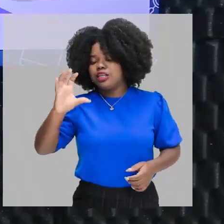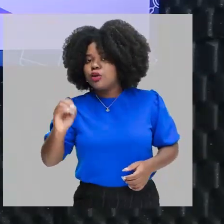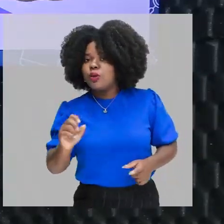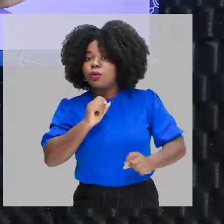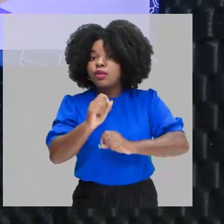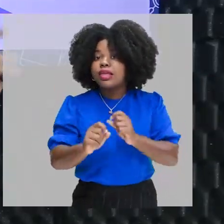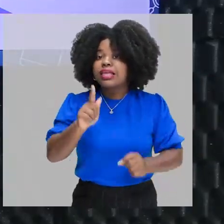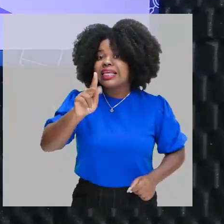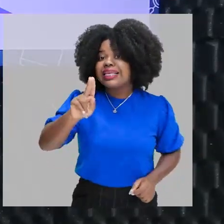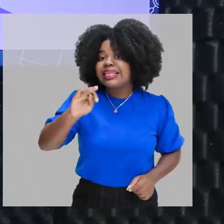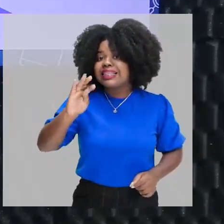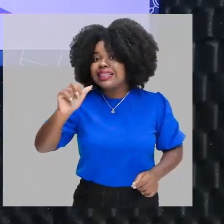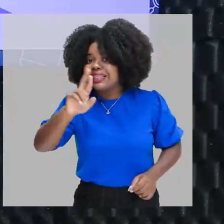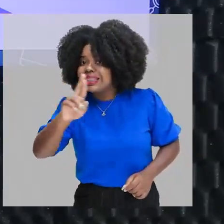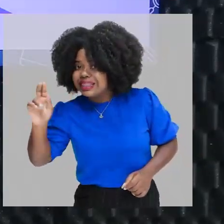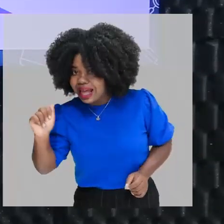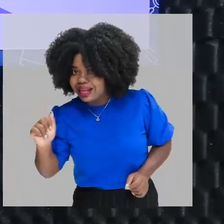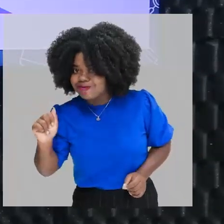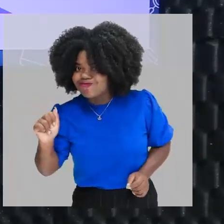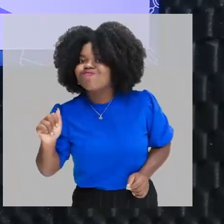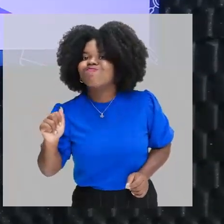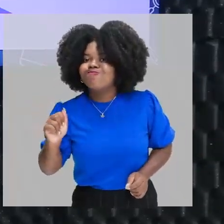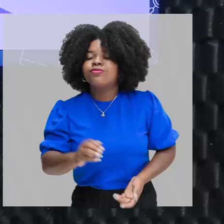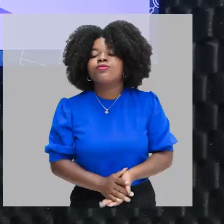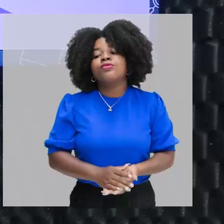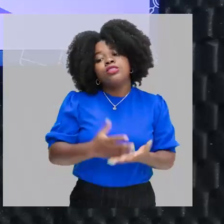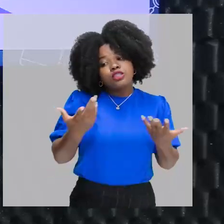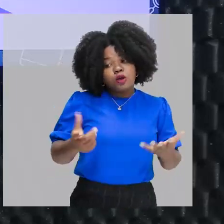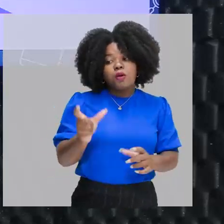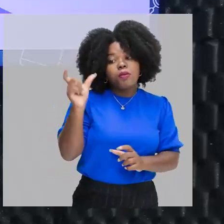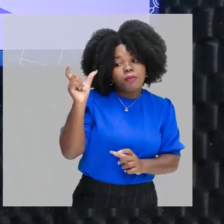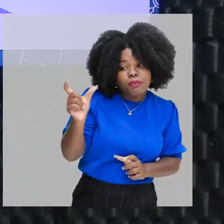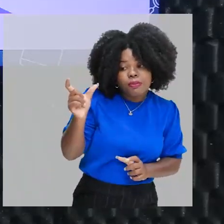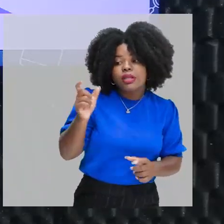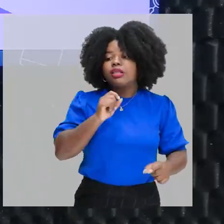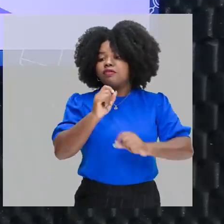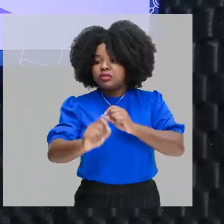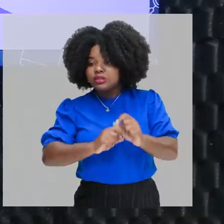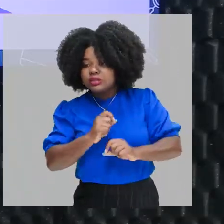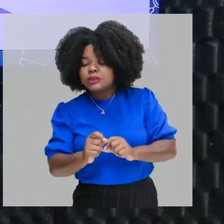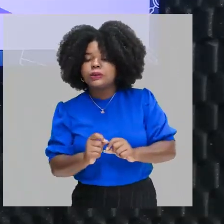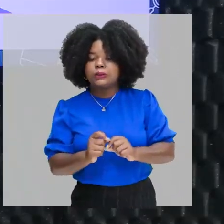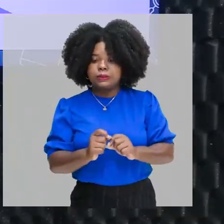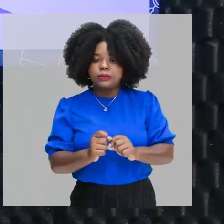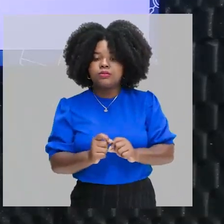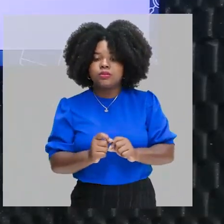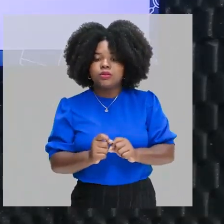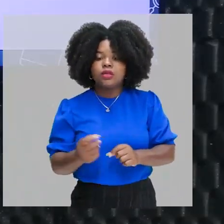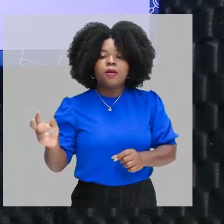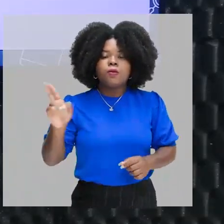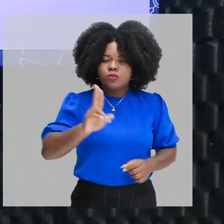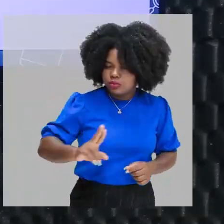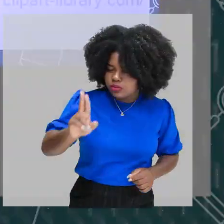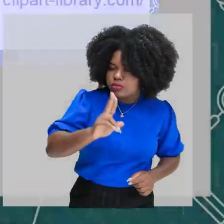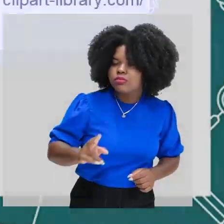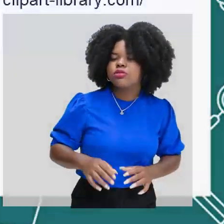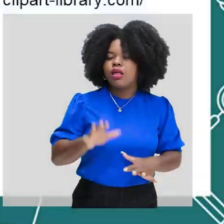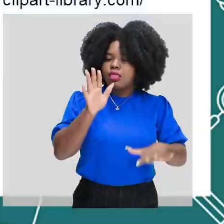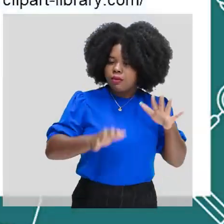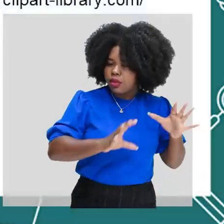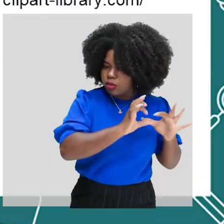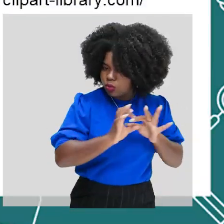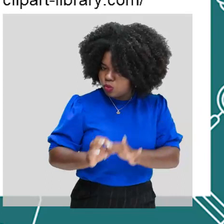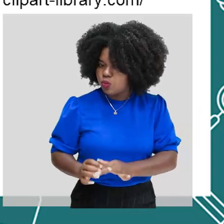bom? Então, é uma palavra que tanto funciona como cognato ou como falso cognato, dependendo do contexto, tá?